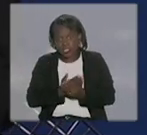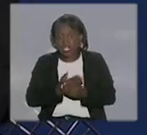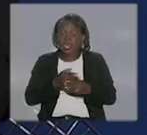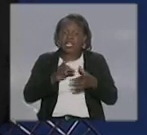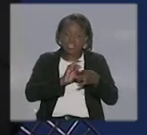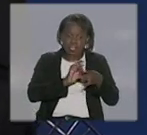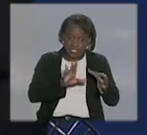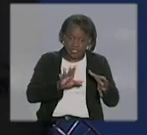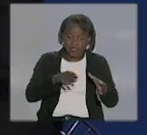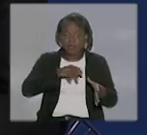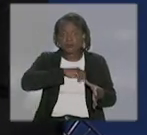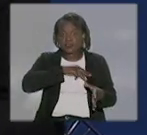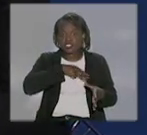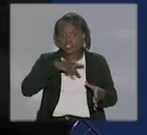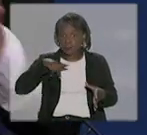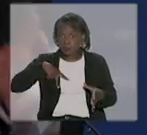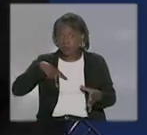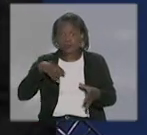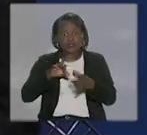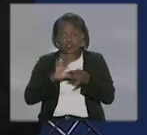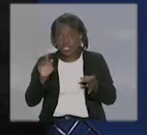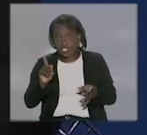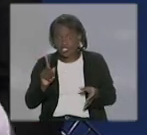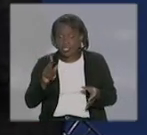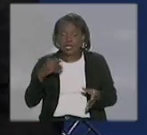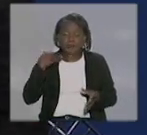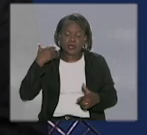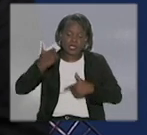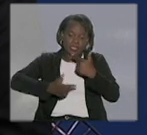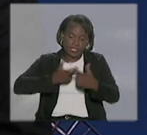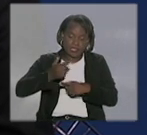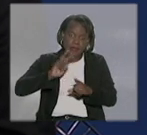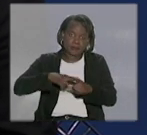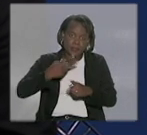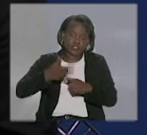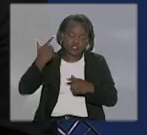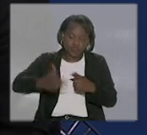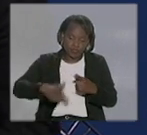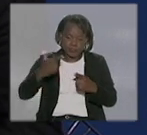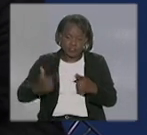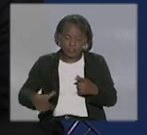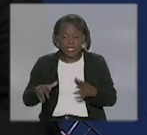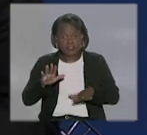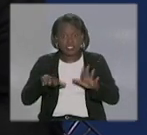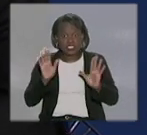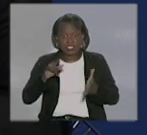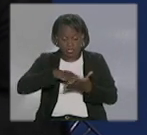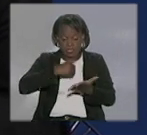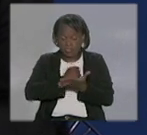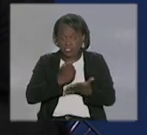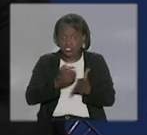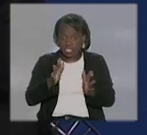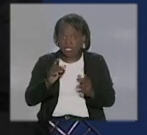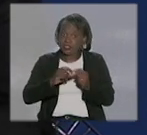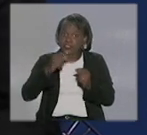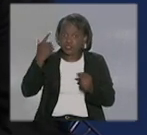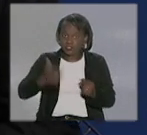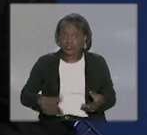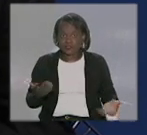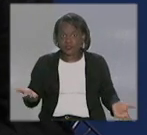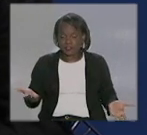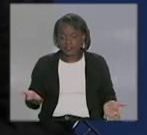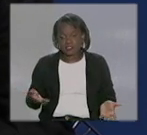Ministério Público questiona, então o banco sempre refaz o trabalho quase que do zero, mesmo quando a coisa está licenciada. Então, se a gente